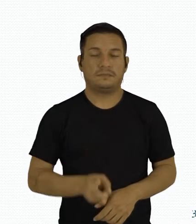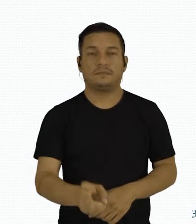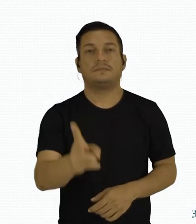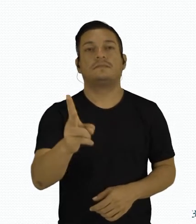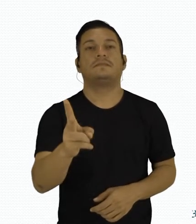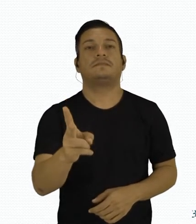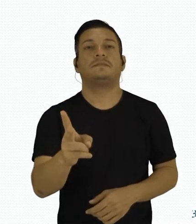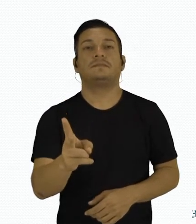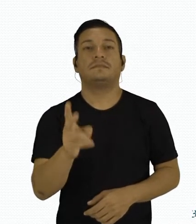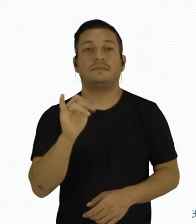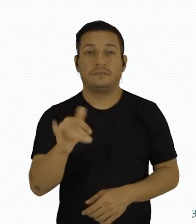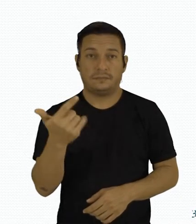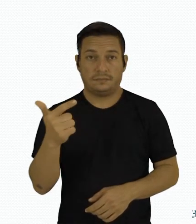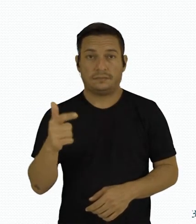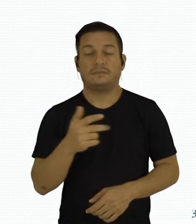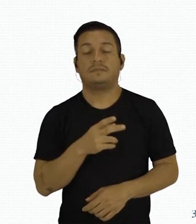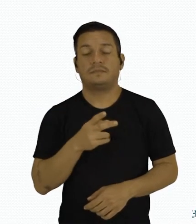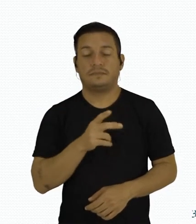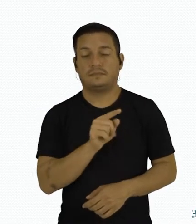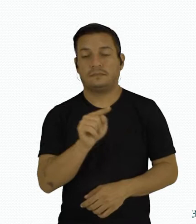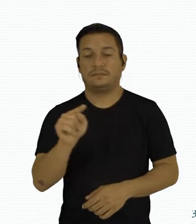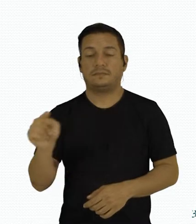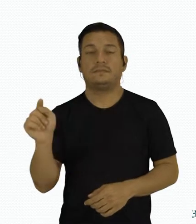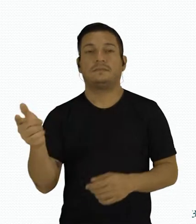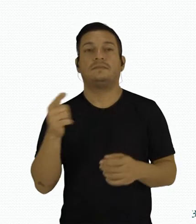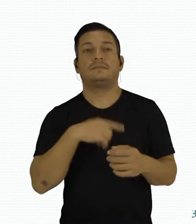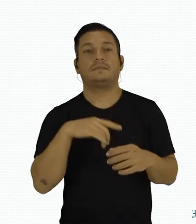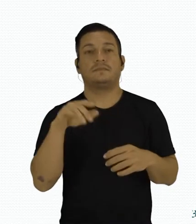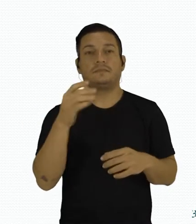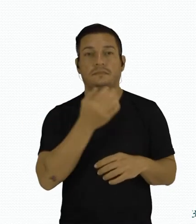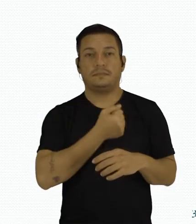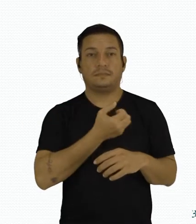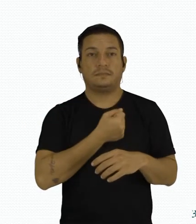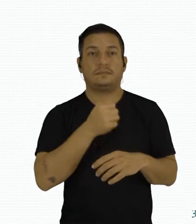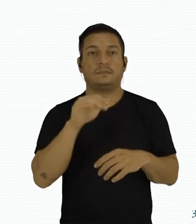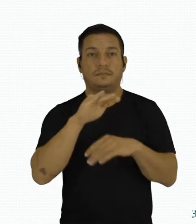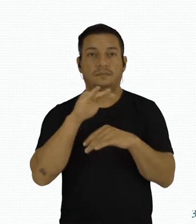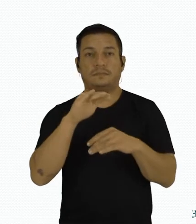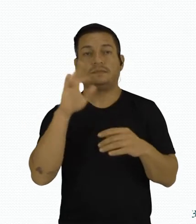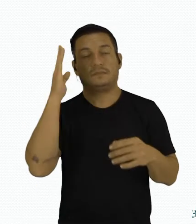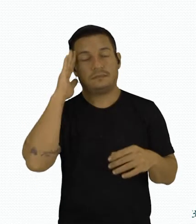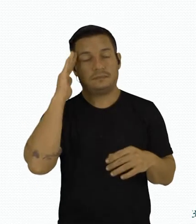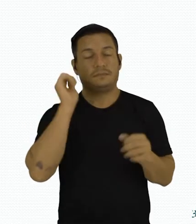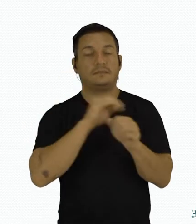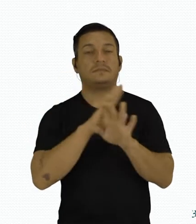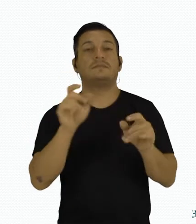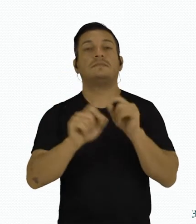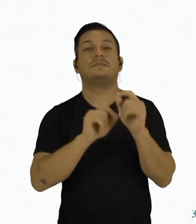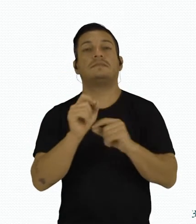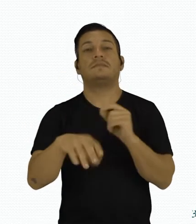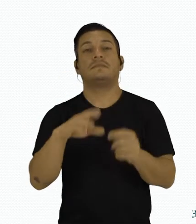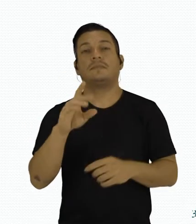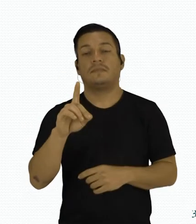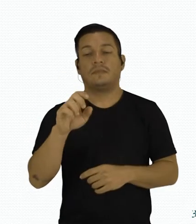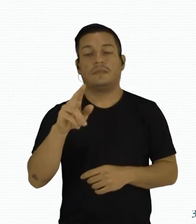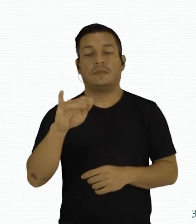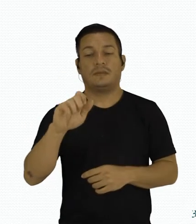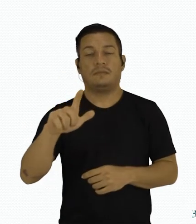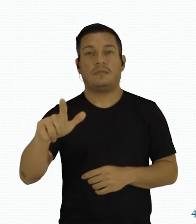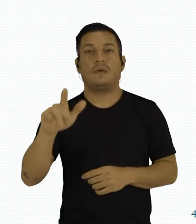continuam. Se não tiver reticências e não tiver um traçozinho em cima do número, a gente vai entender que esse número aí é um decimal finito.